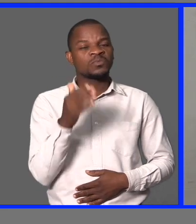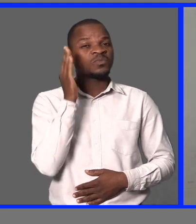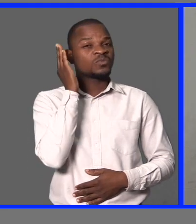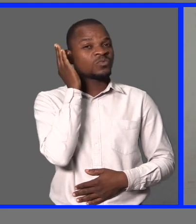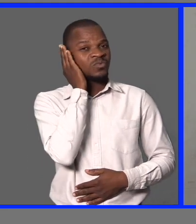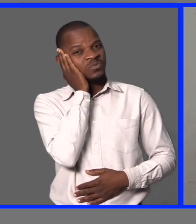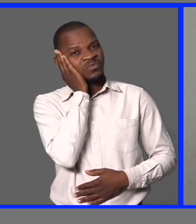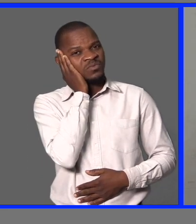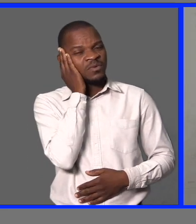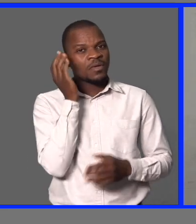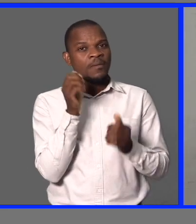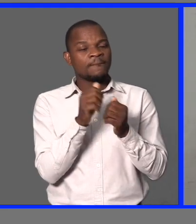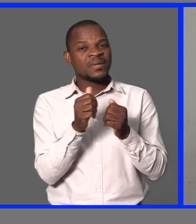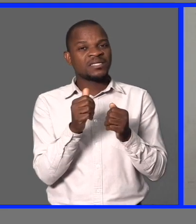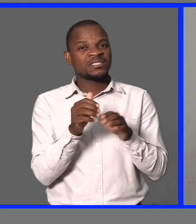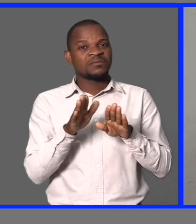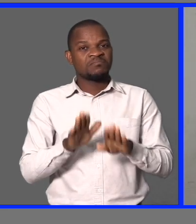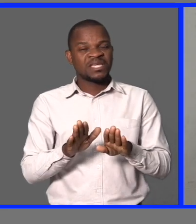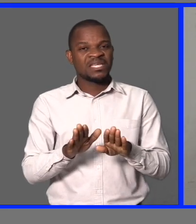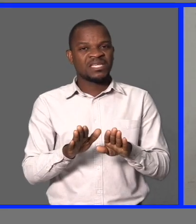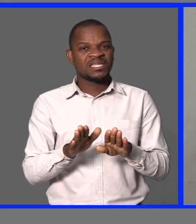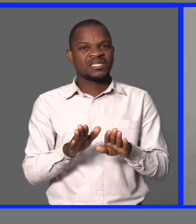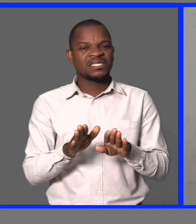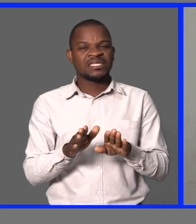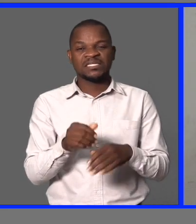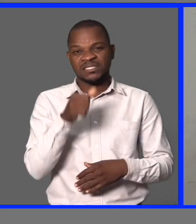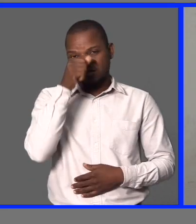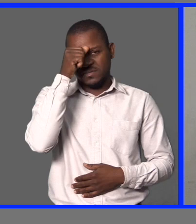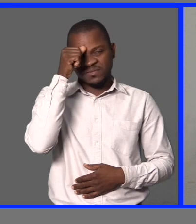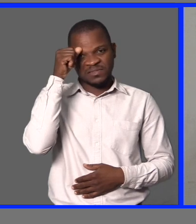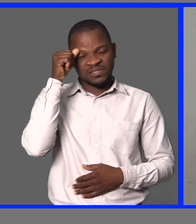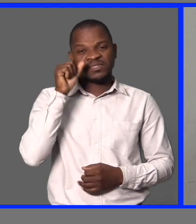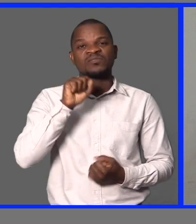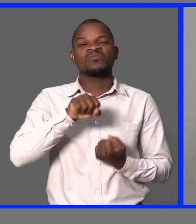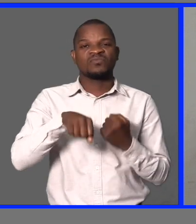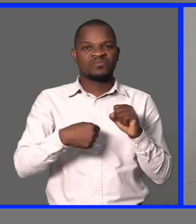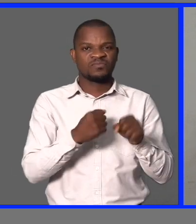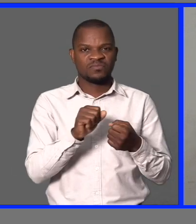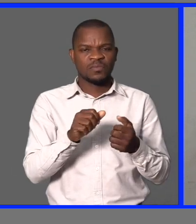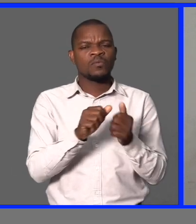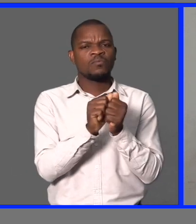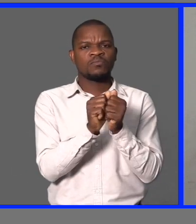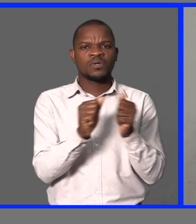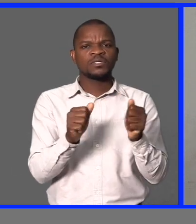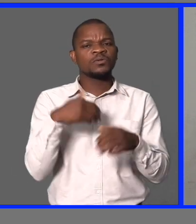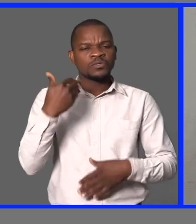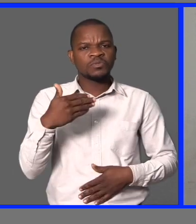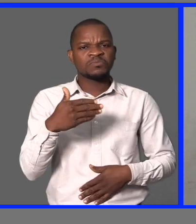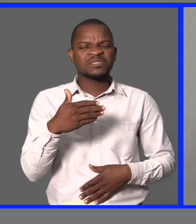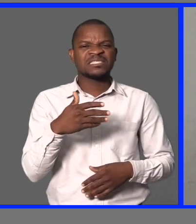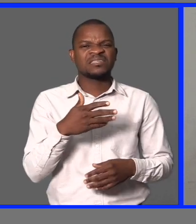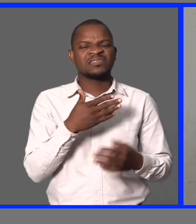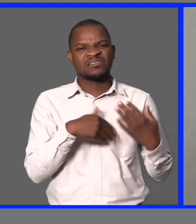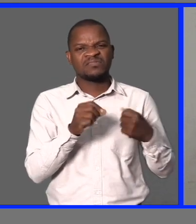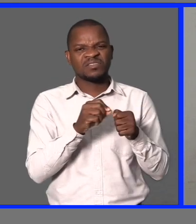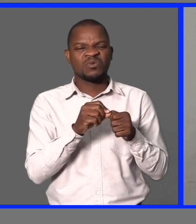dormia com peixe, colhidas, assim, colhidos, sim. Então, isso aí, sempre que eu quisesse